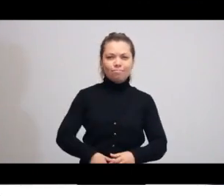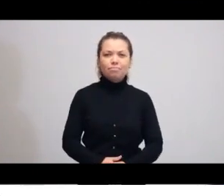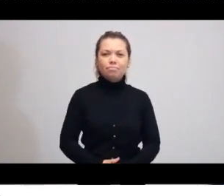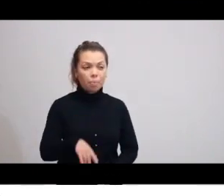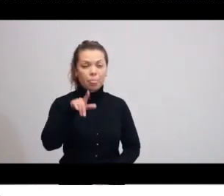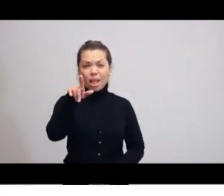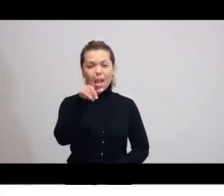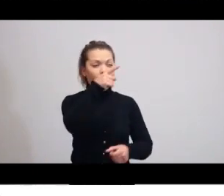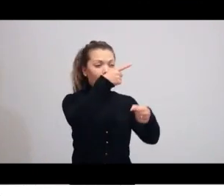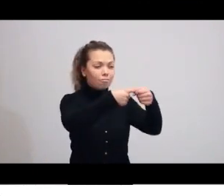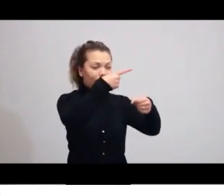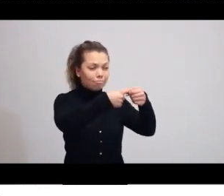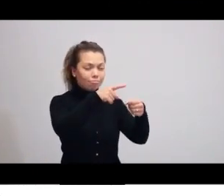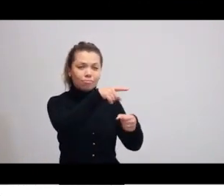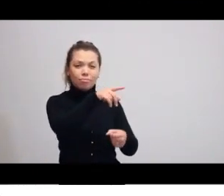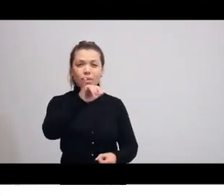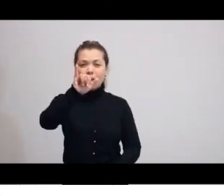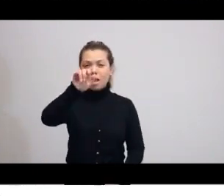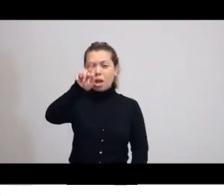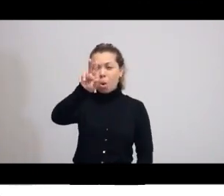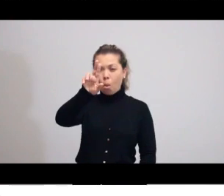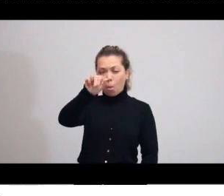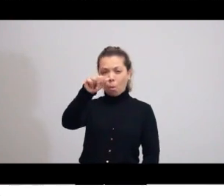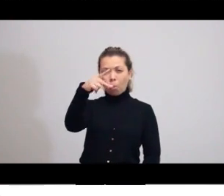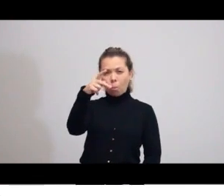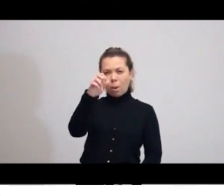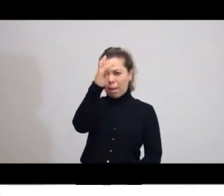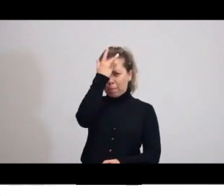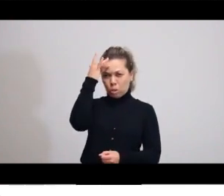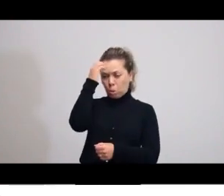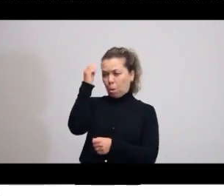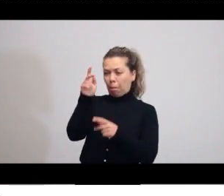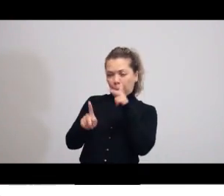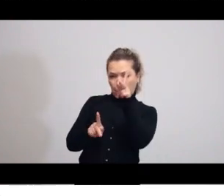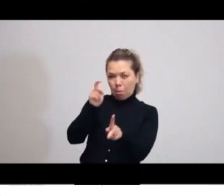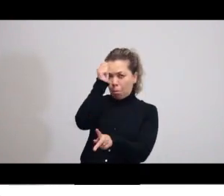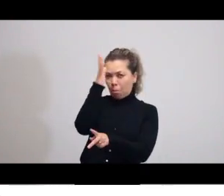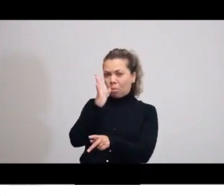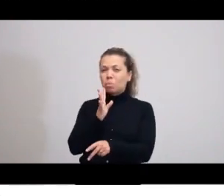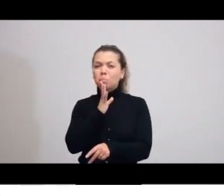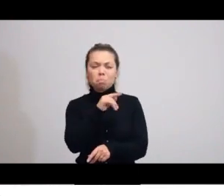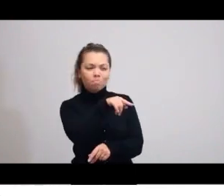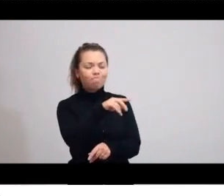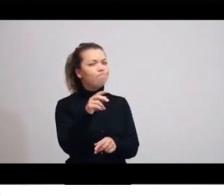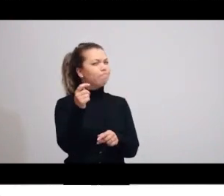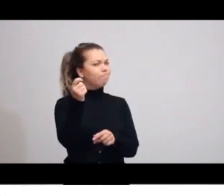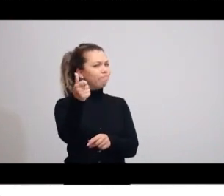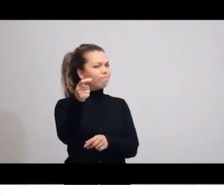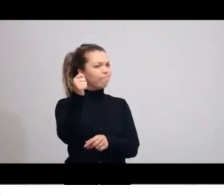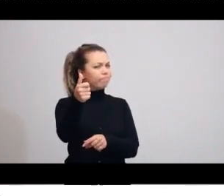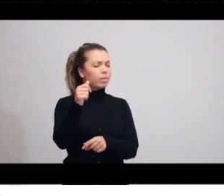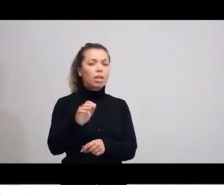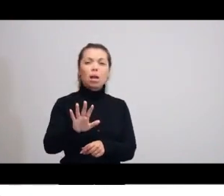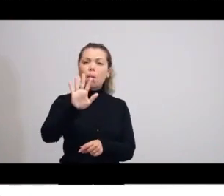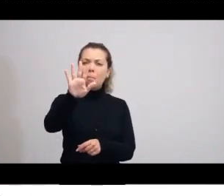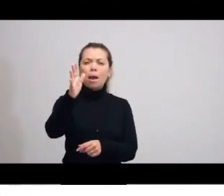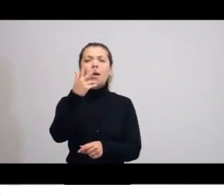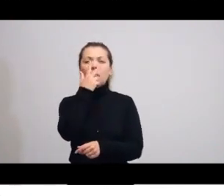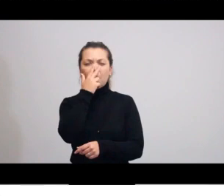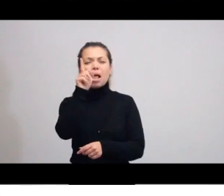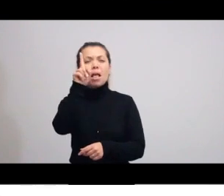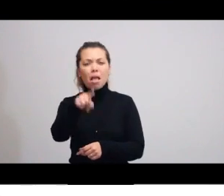ouro e posteriormente construindo embarcações e cultivando arroz. Mas não qualquer arroz. O de Iguape chegou a ganhar prêmio